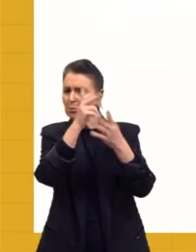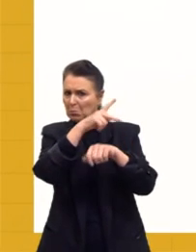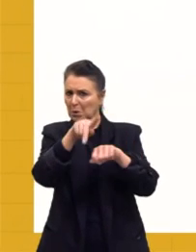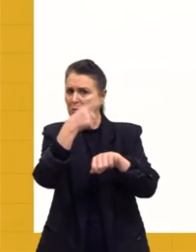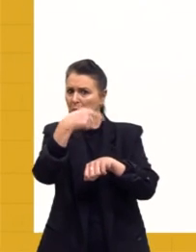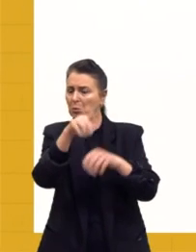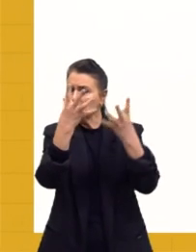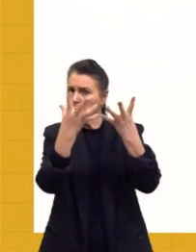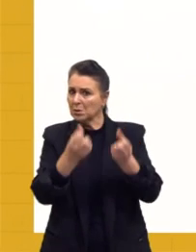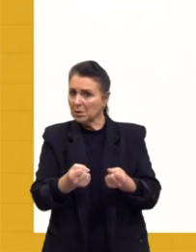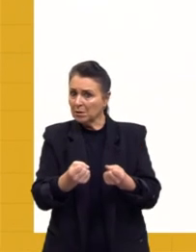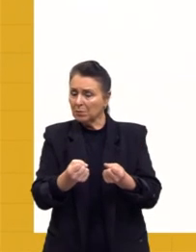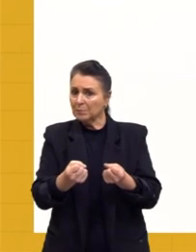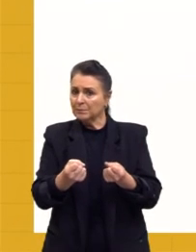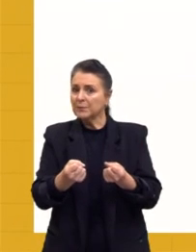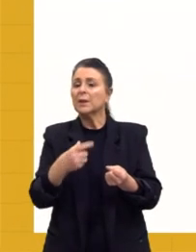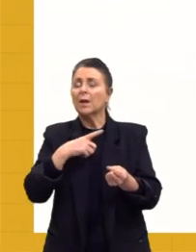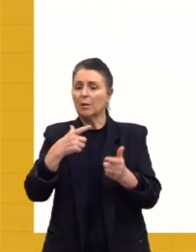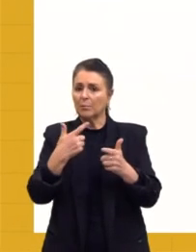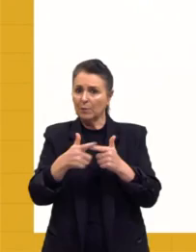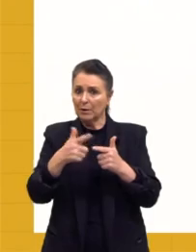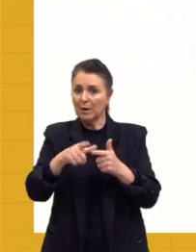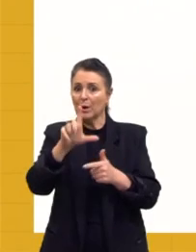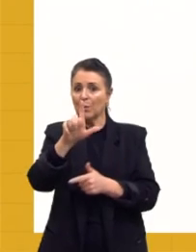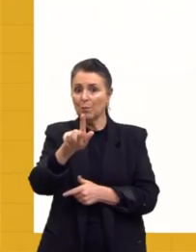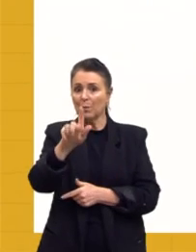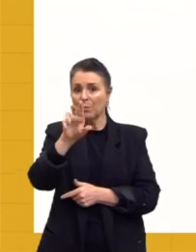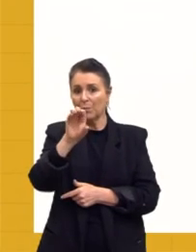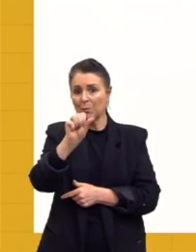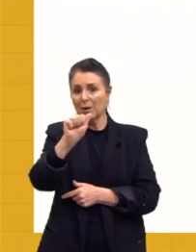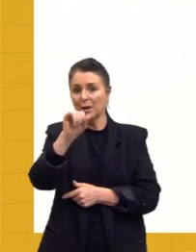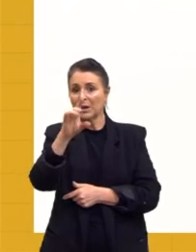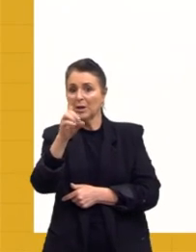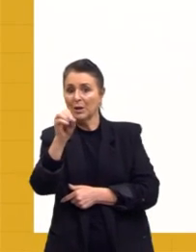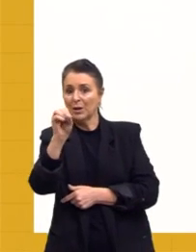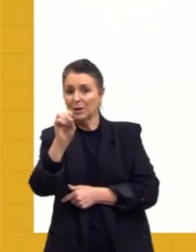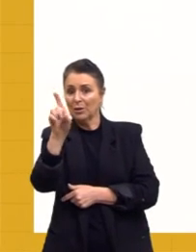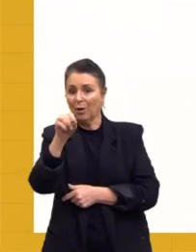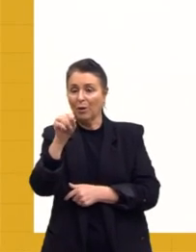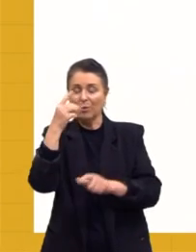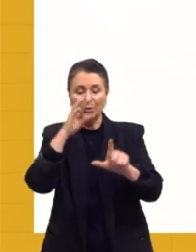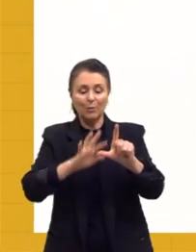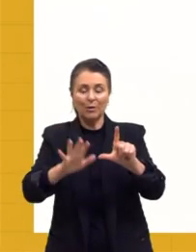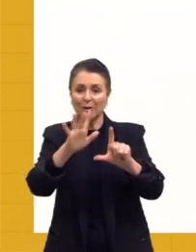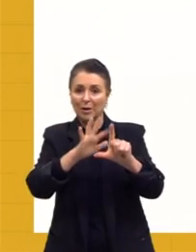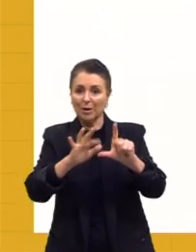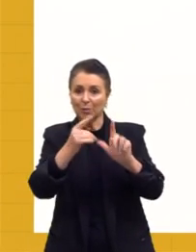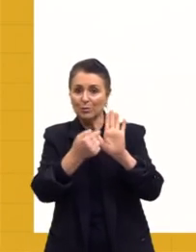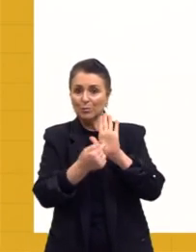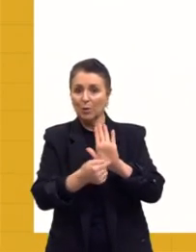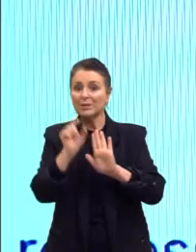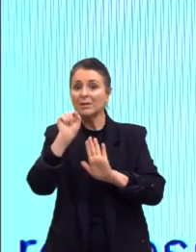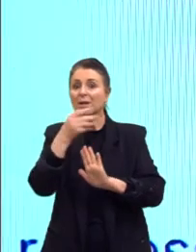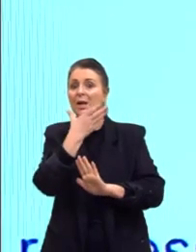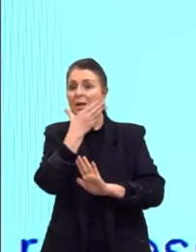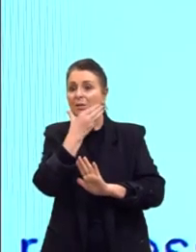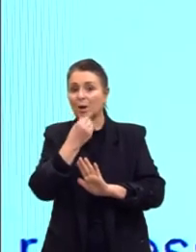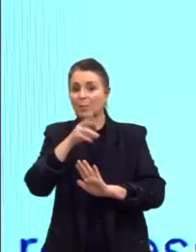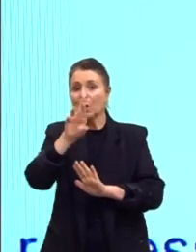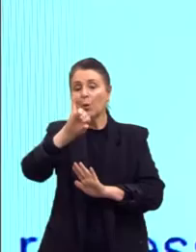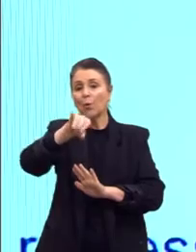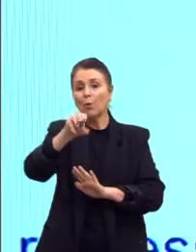todo uma questão aí relacionado a isso quer entender quem é rua guaidó aqui tá um carro e Cold que vai mostrar para vocês a ponta o teu celularzinho